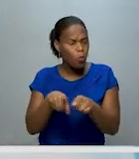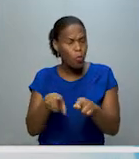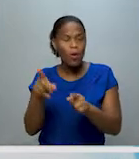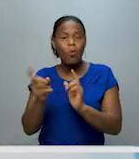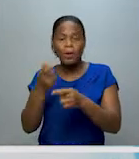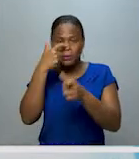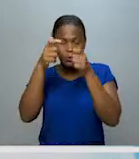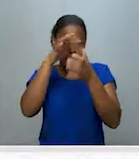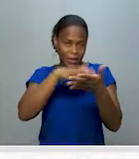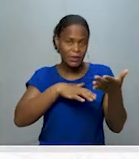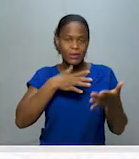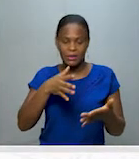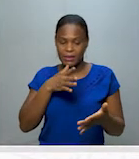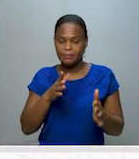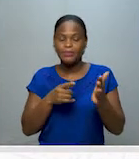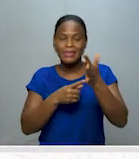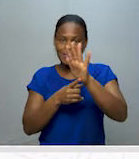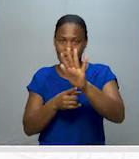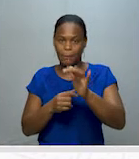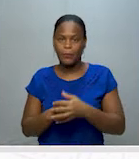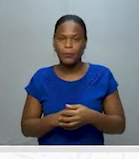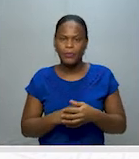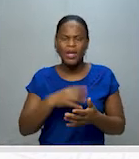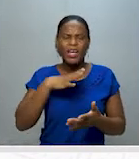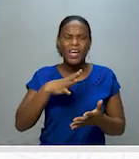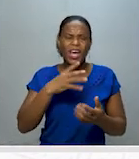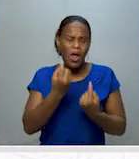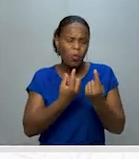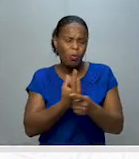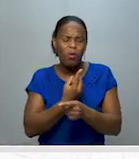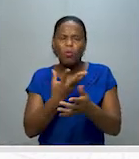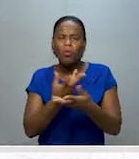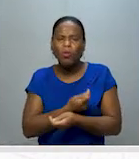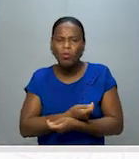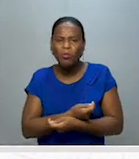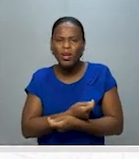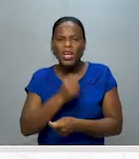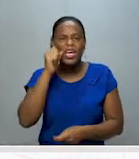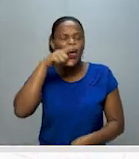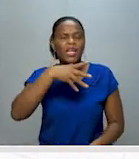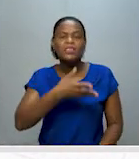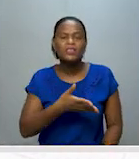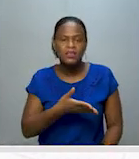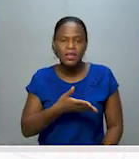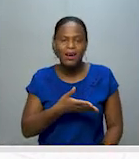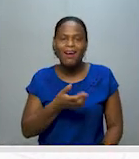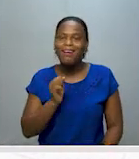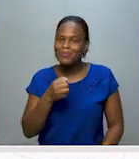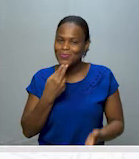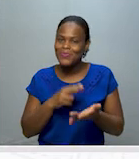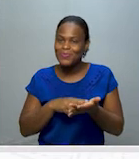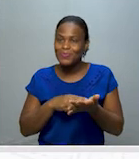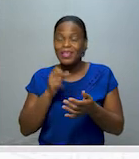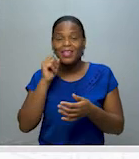personagem diz. Então, veja o exemplo. Quer comprar alguma coisa? Quem é que disse isso?